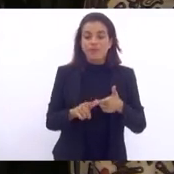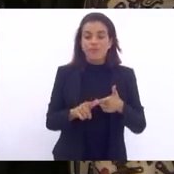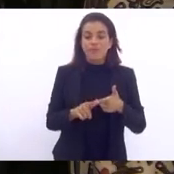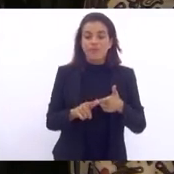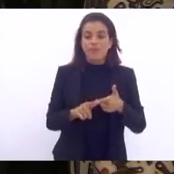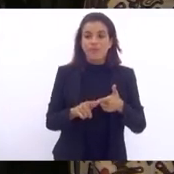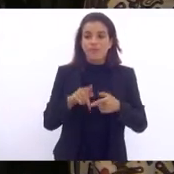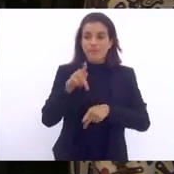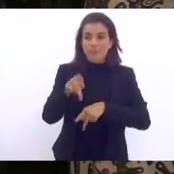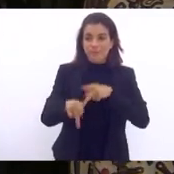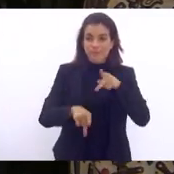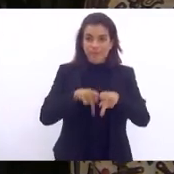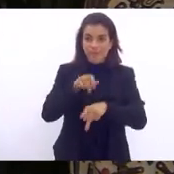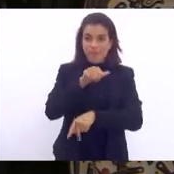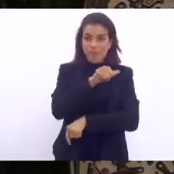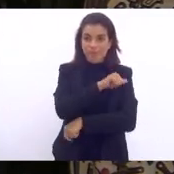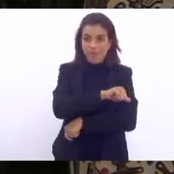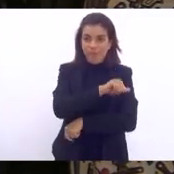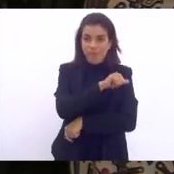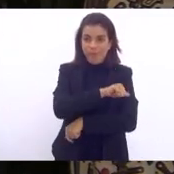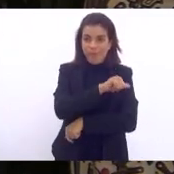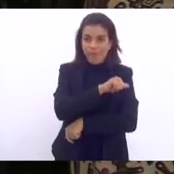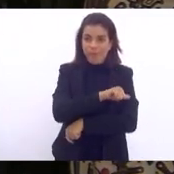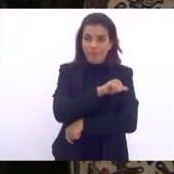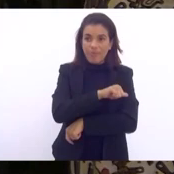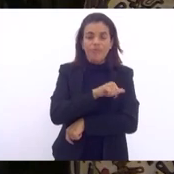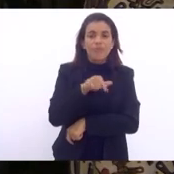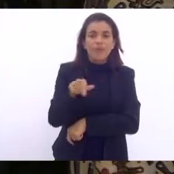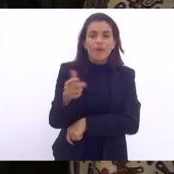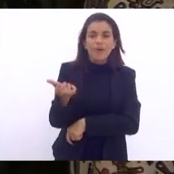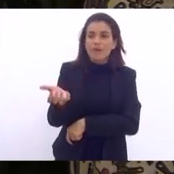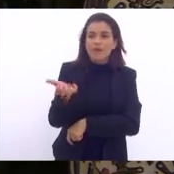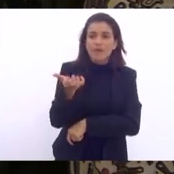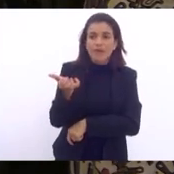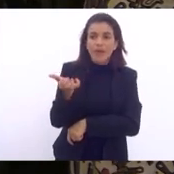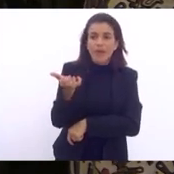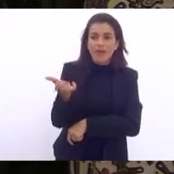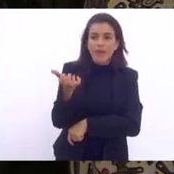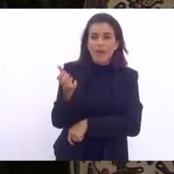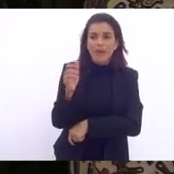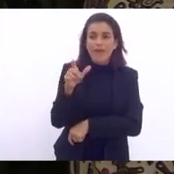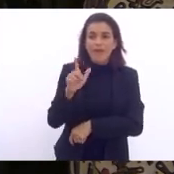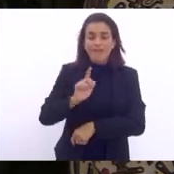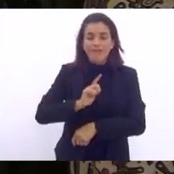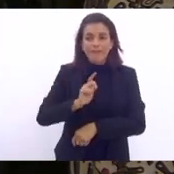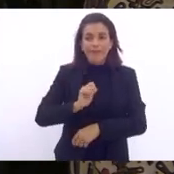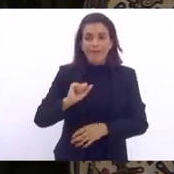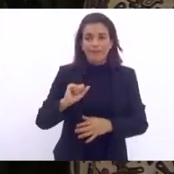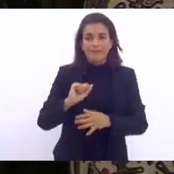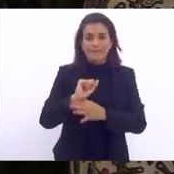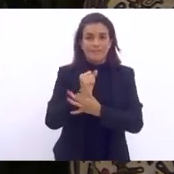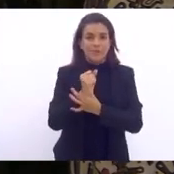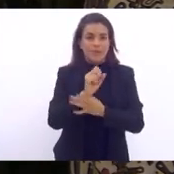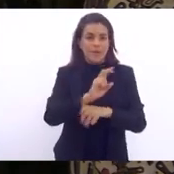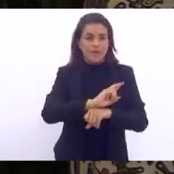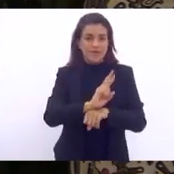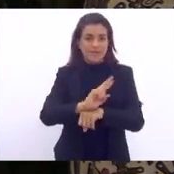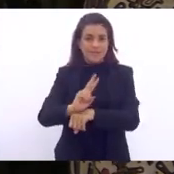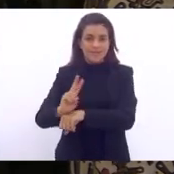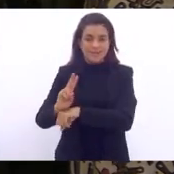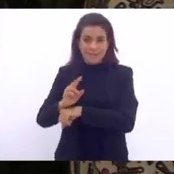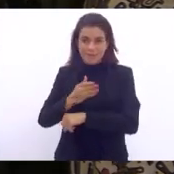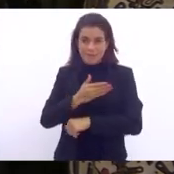fluminense, o que ela quer é que haja segurança pública. Se é com uma, duas, três